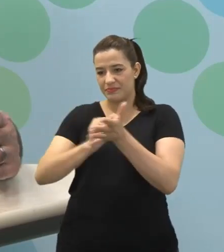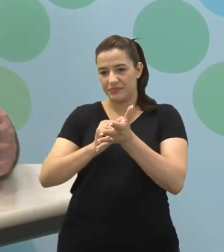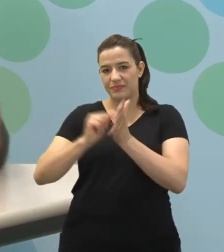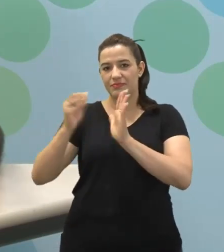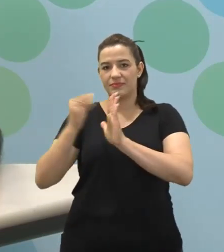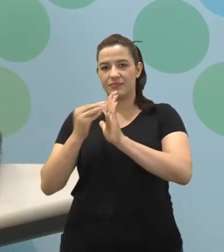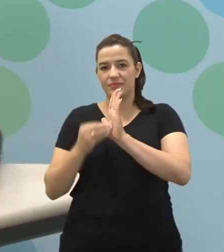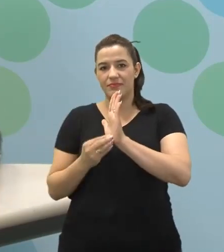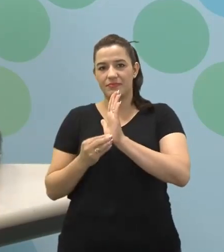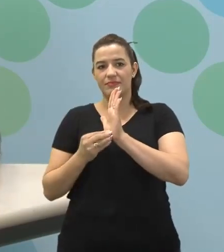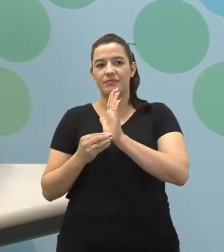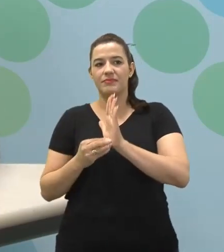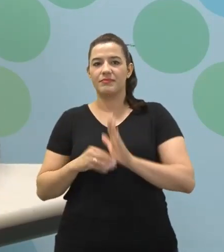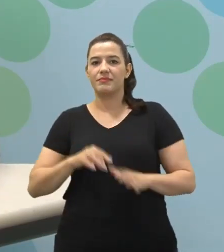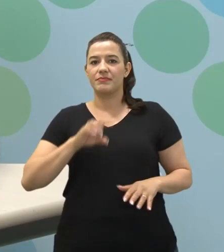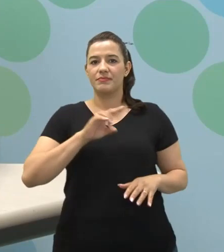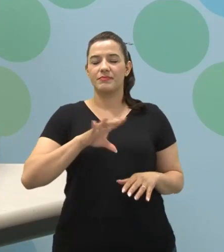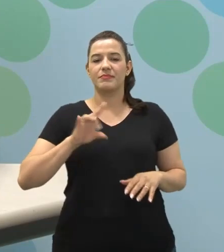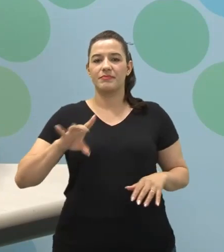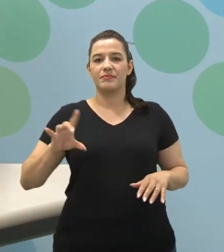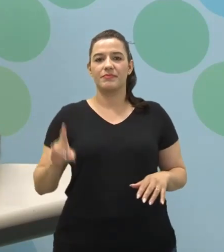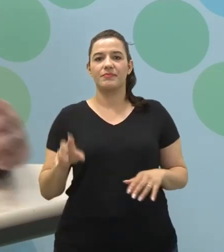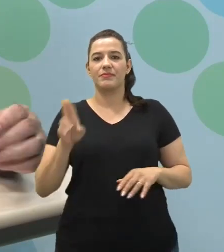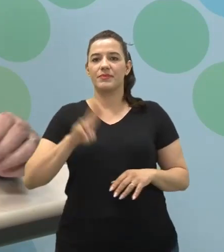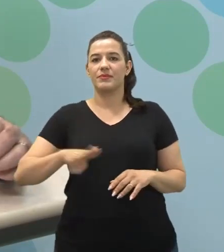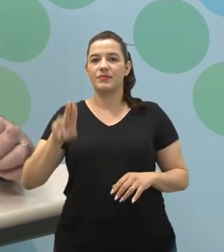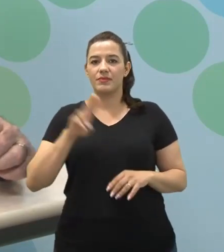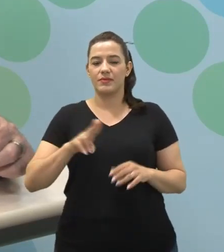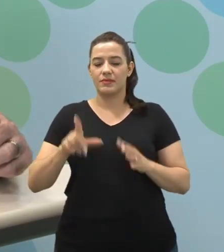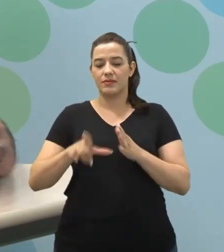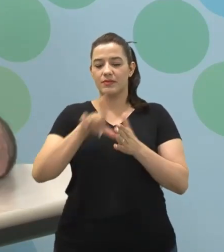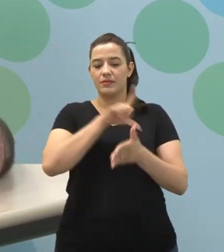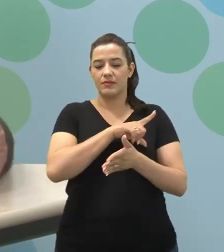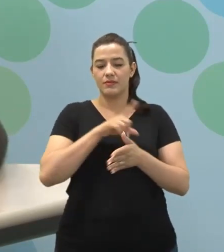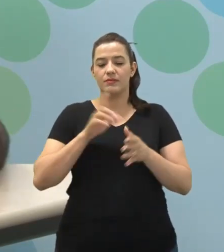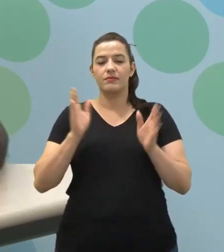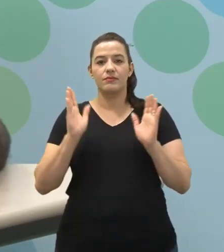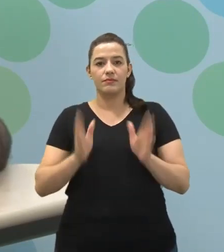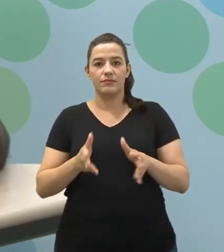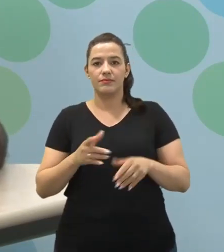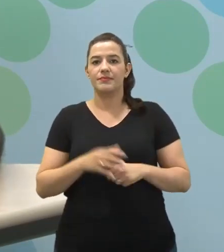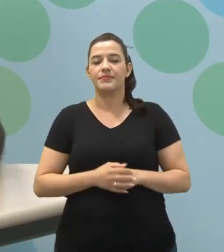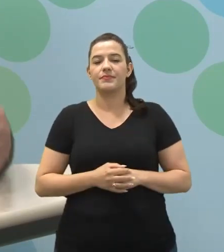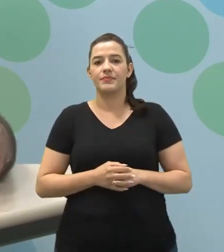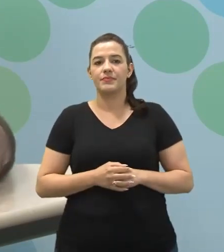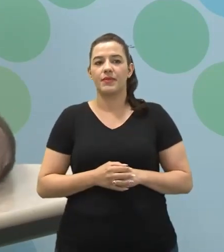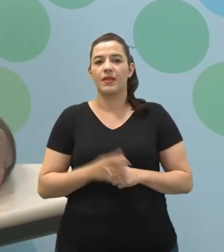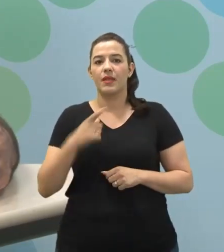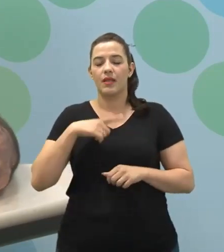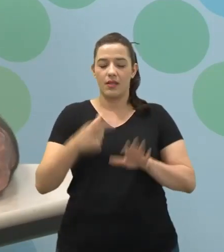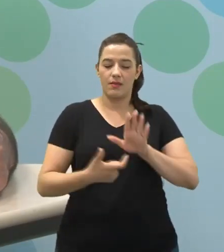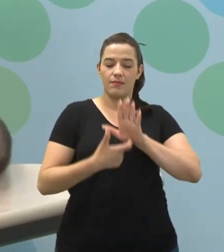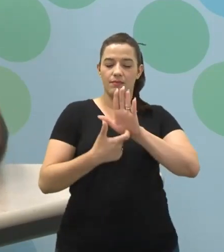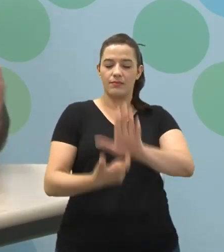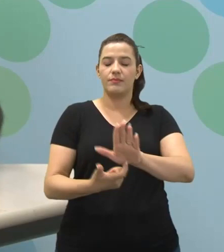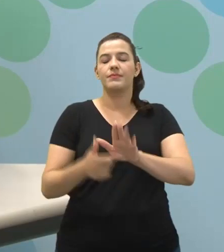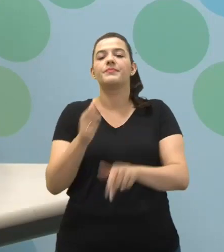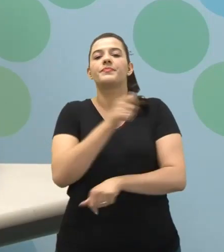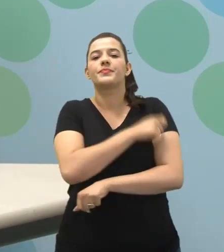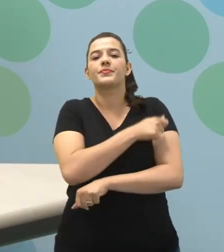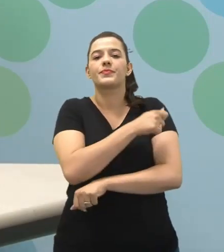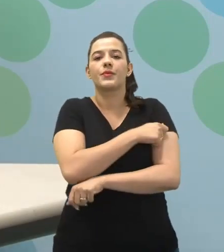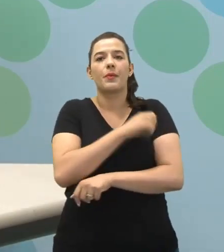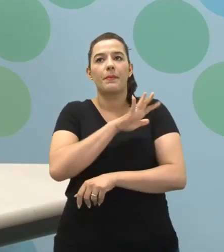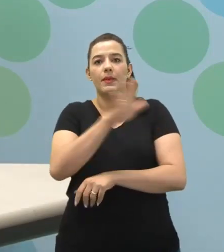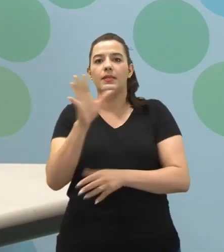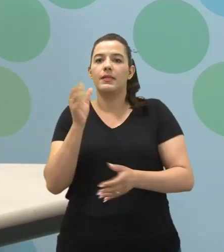que é muito importante né Como que você chegou a esse resultado né Às vezes o aluno apresenta o resultado mas ele não registra né